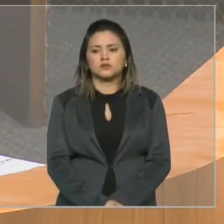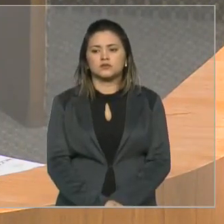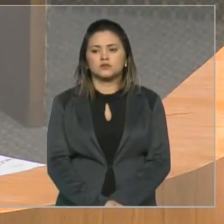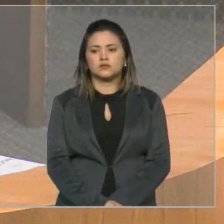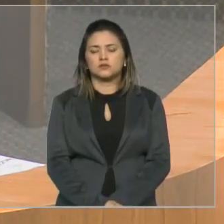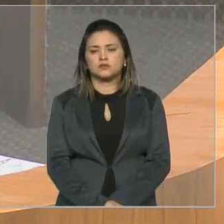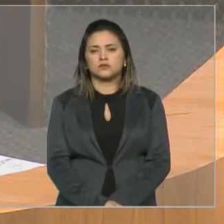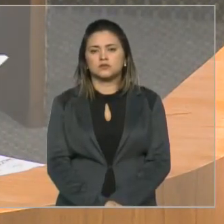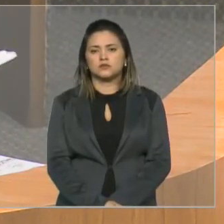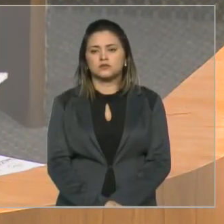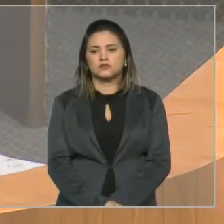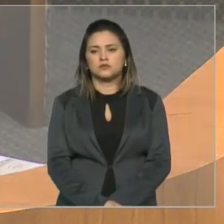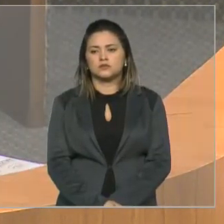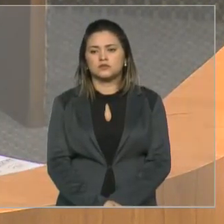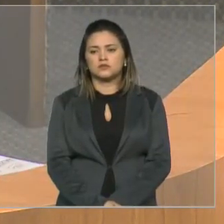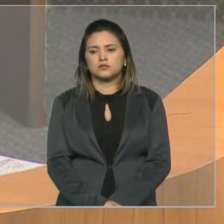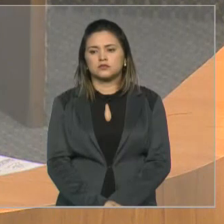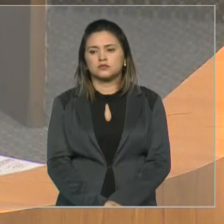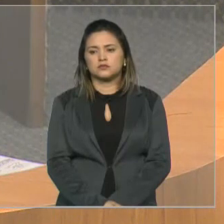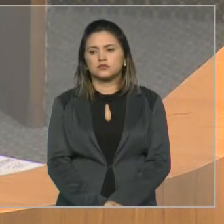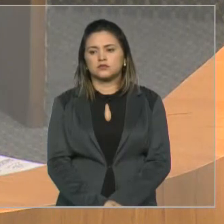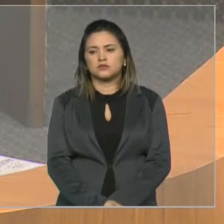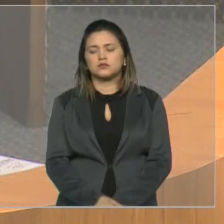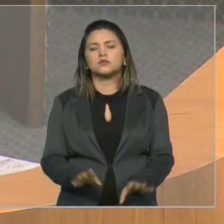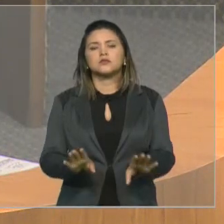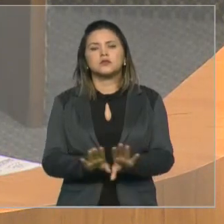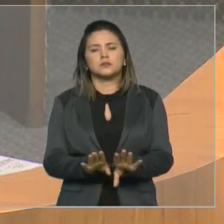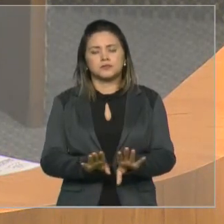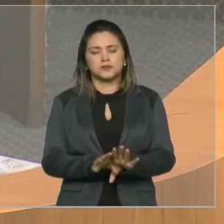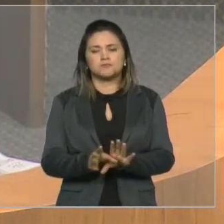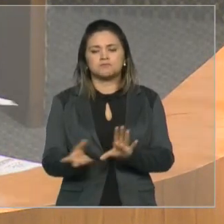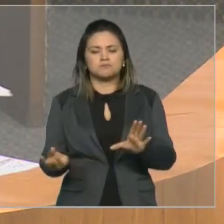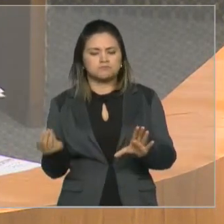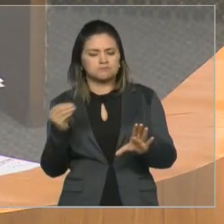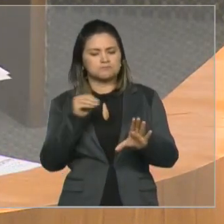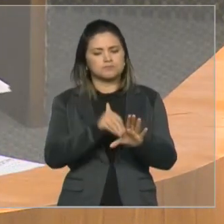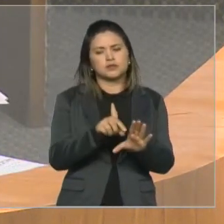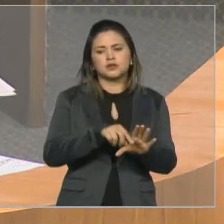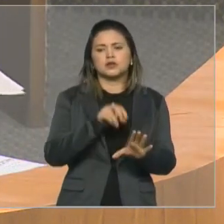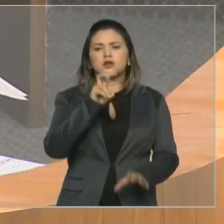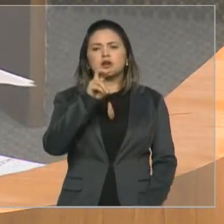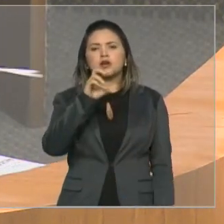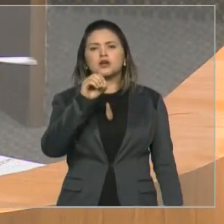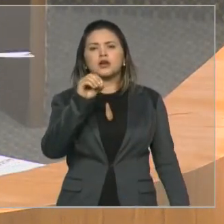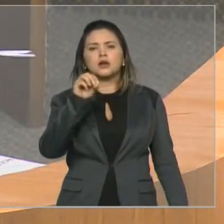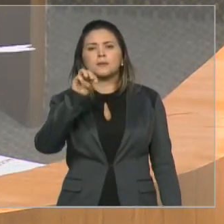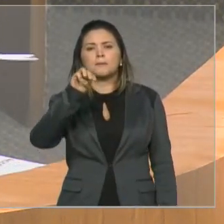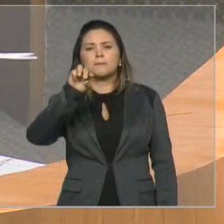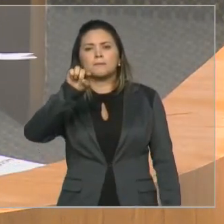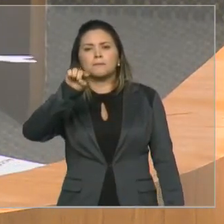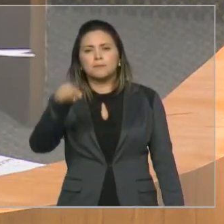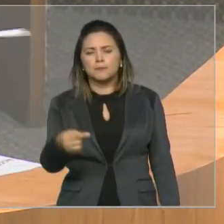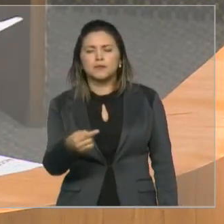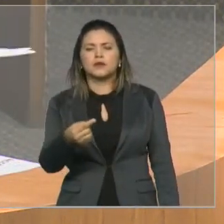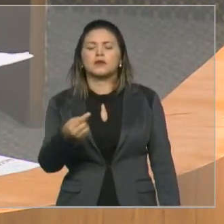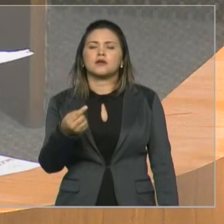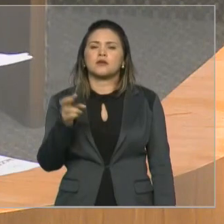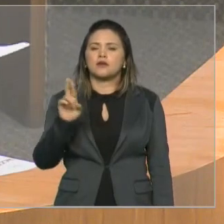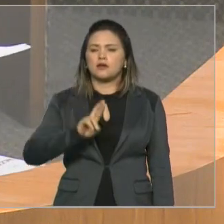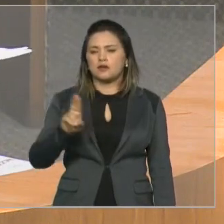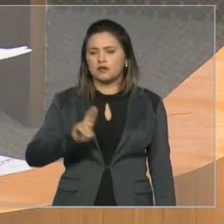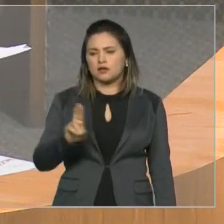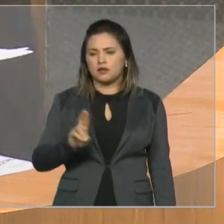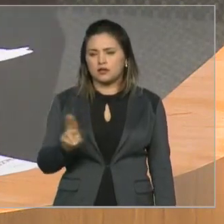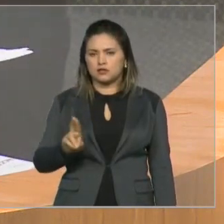coloca simplesmente 500 mil reais. E aí nos causa estranheza pelo valor, pela